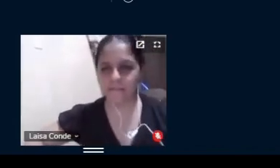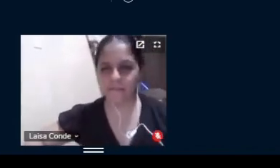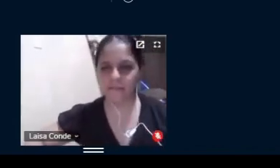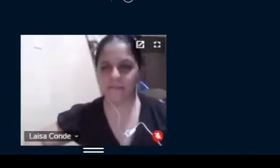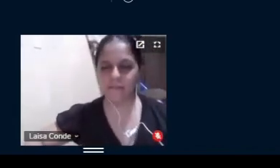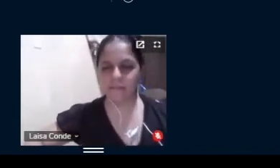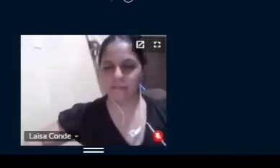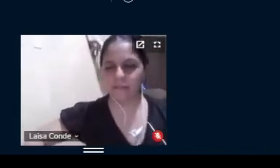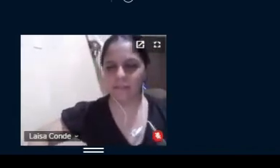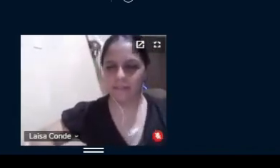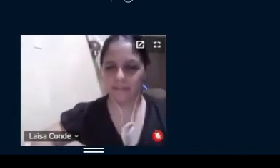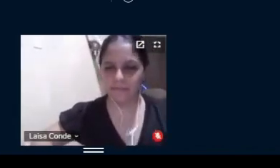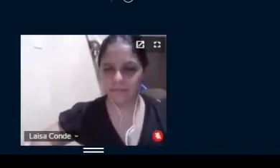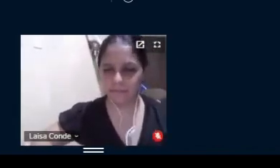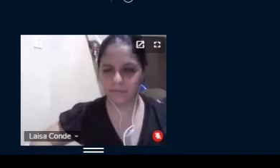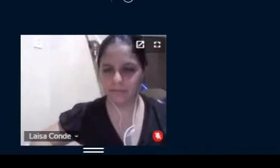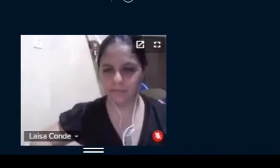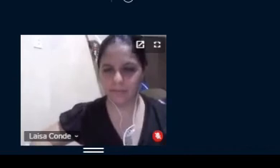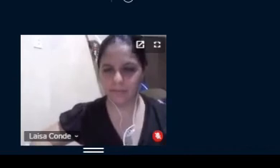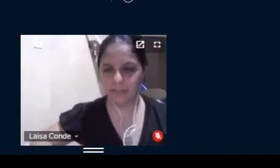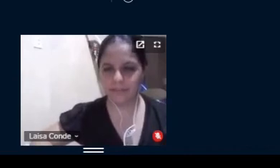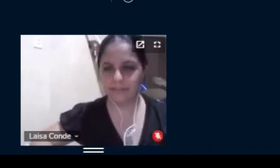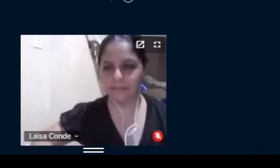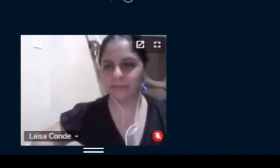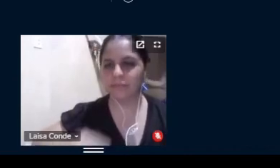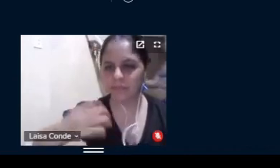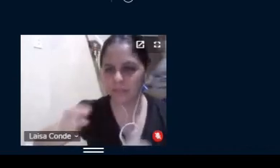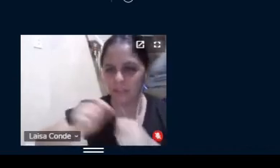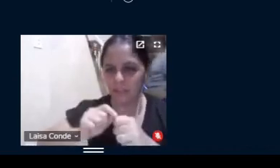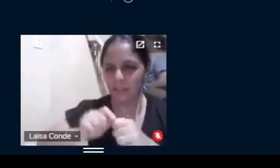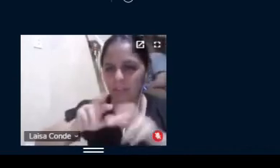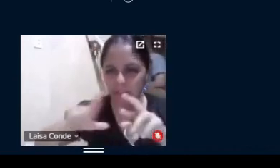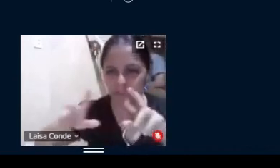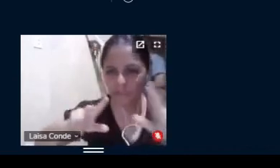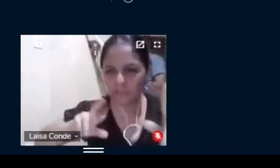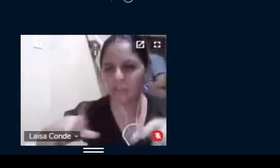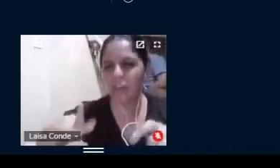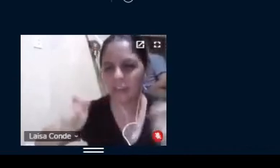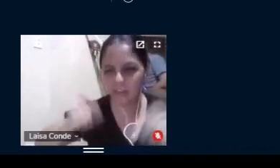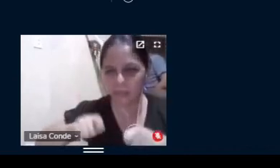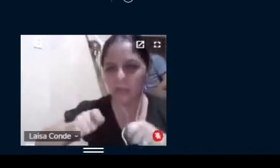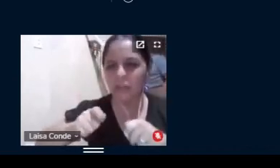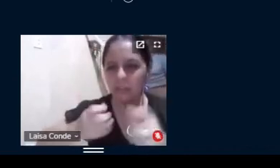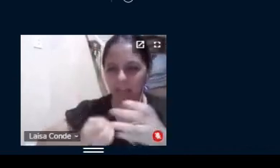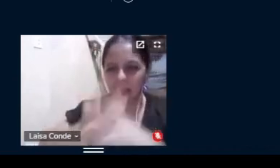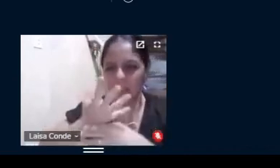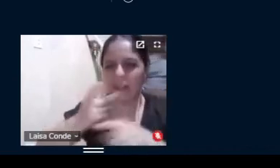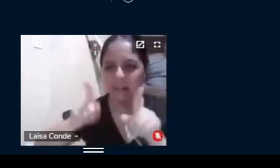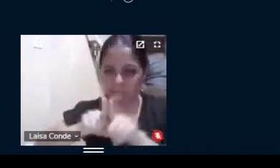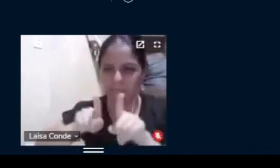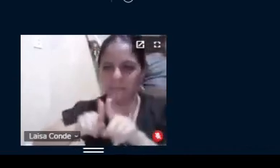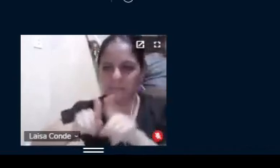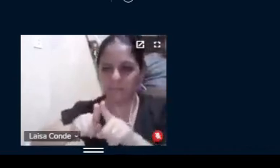Então a gente tem umas geometrias mais diferentes que dá também para ser aplicado, tá?